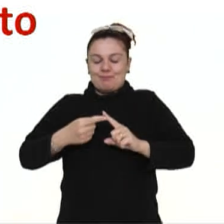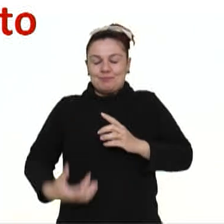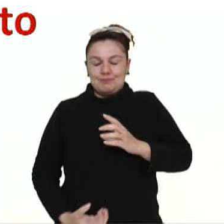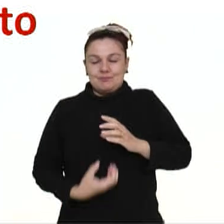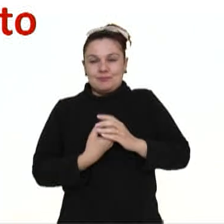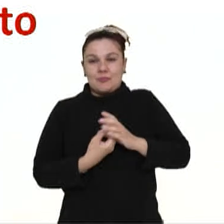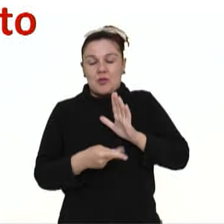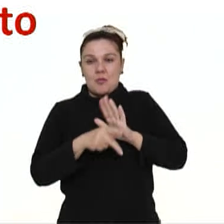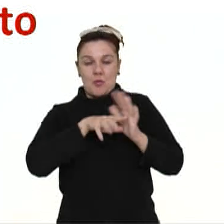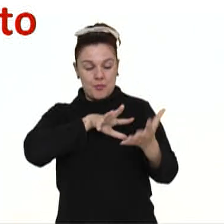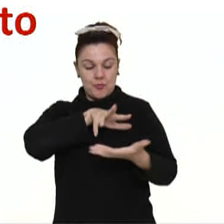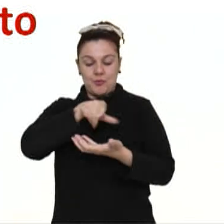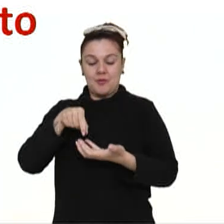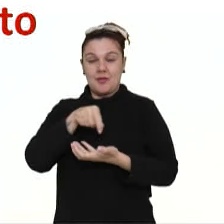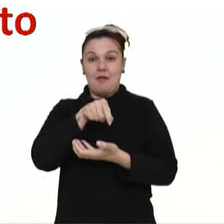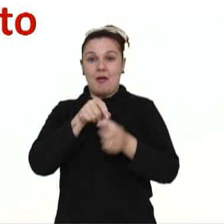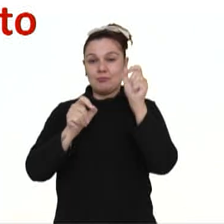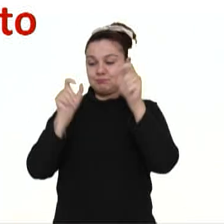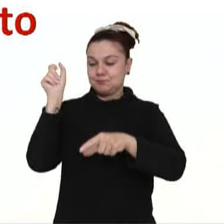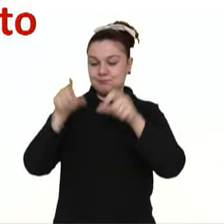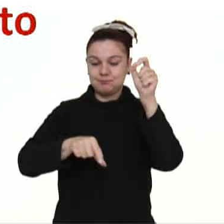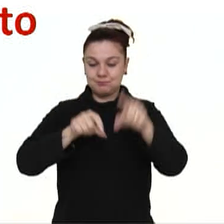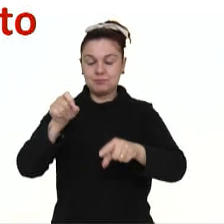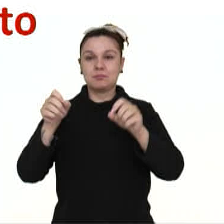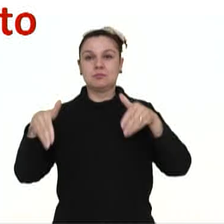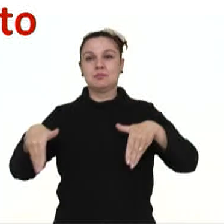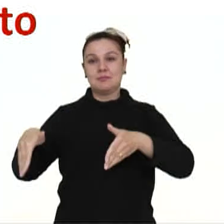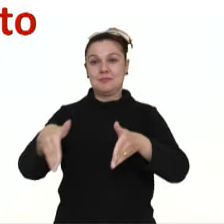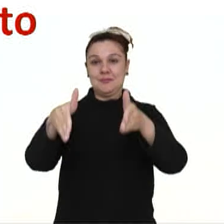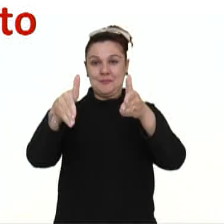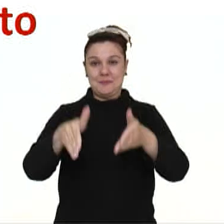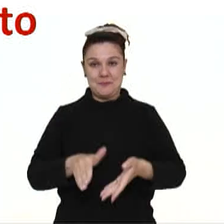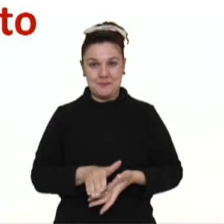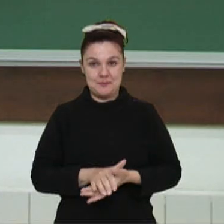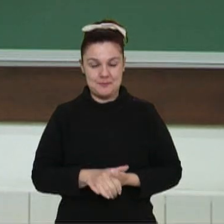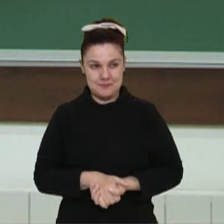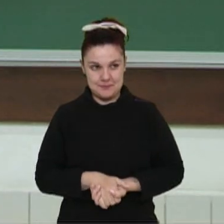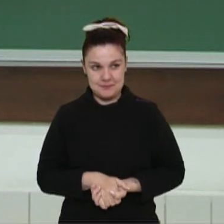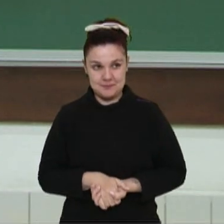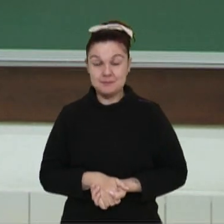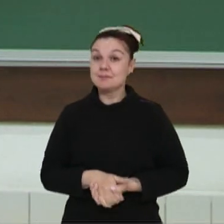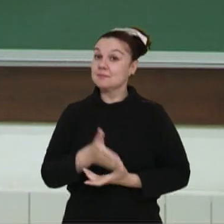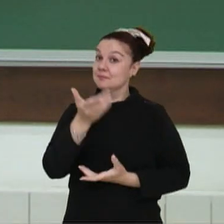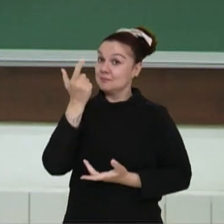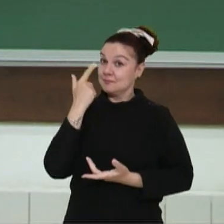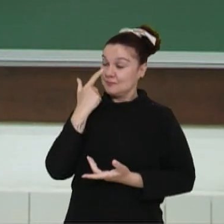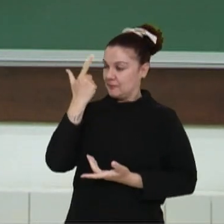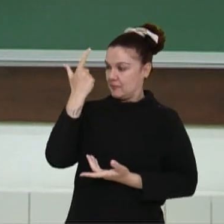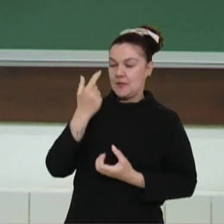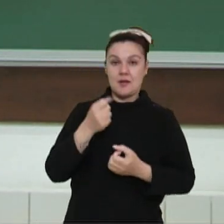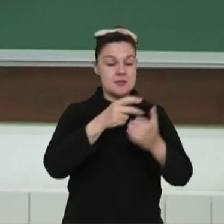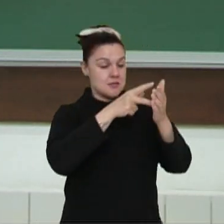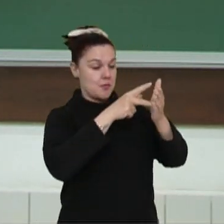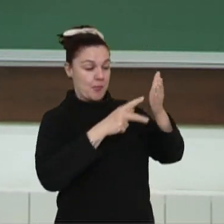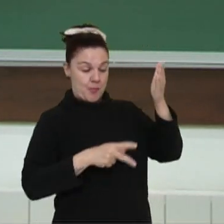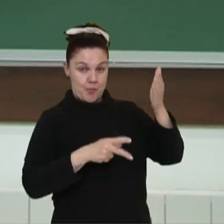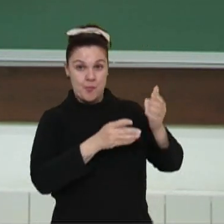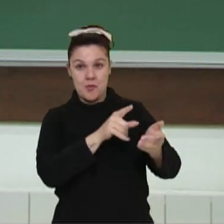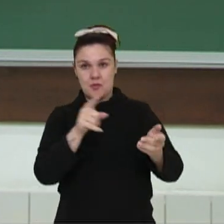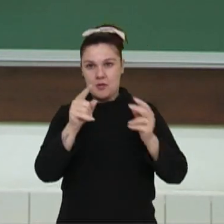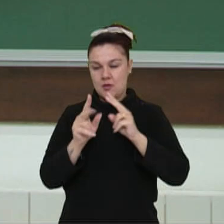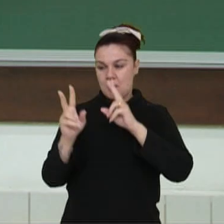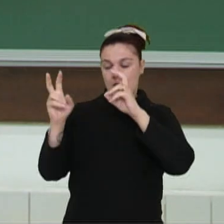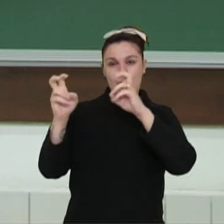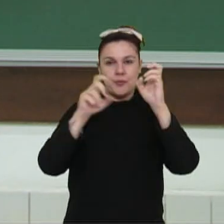as sementes que o vento espalhou pelas ruas. Então vamos lá. Esse poema vai trazer alguns